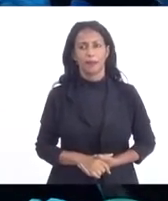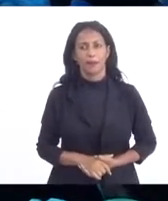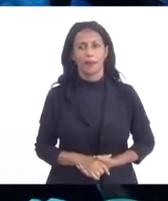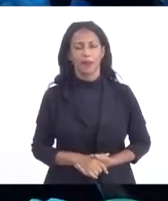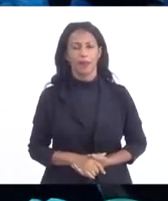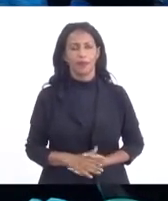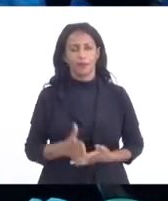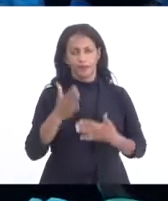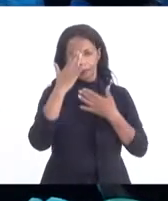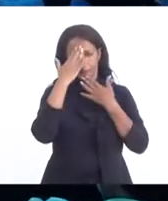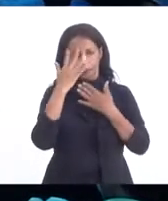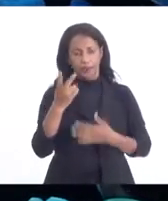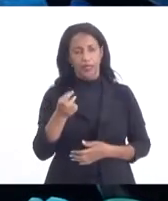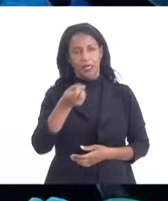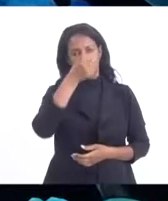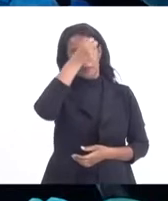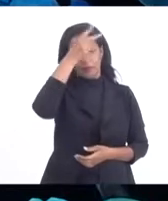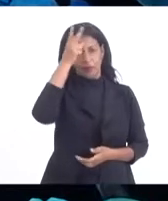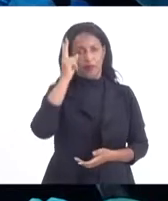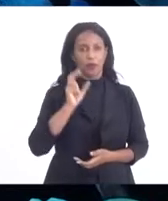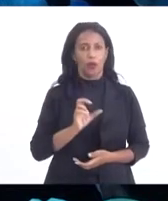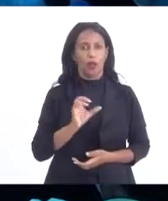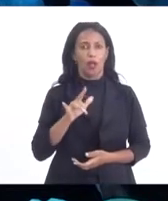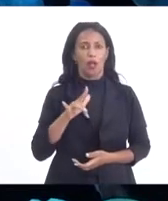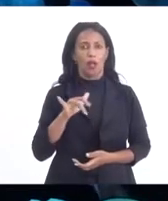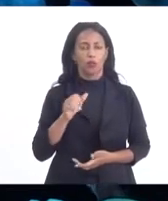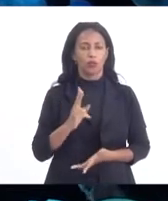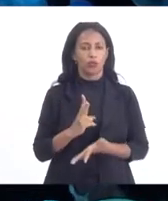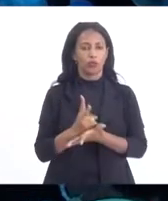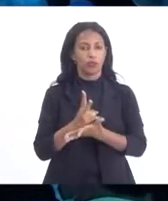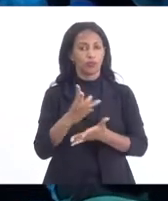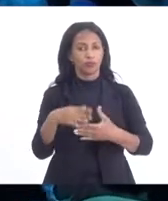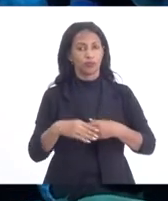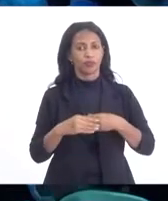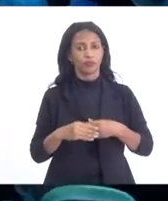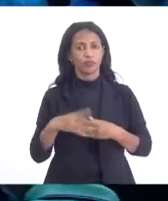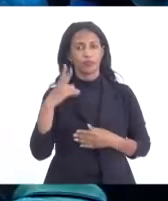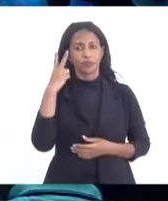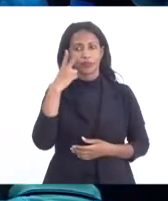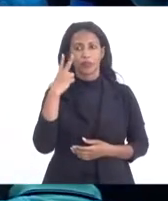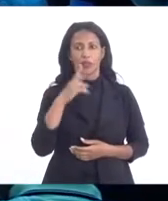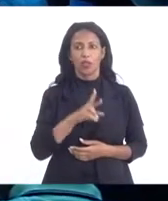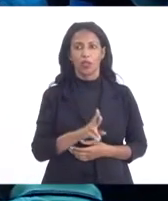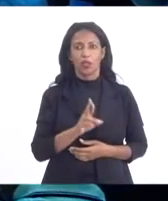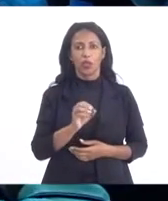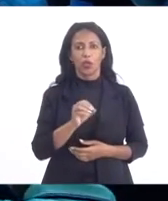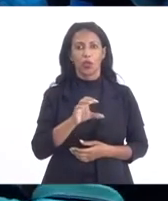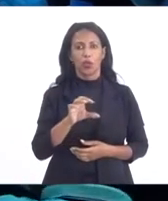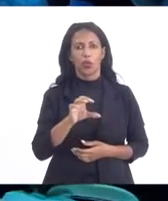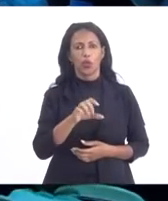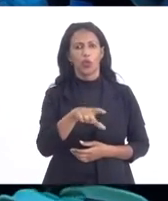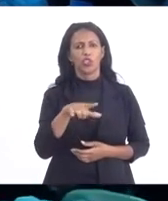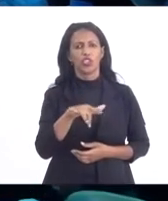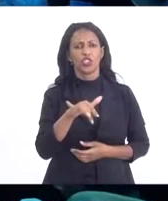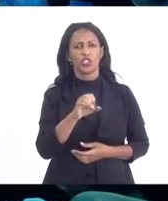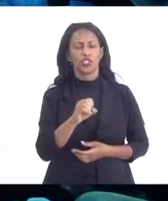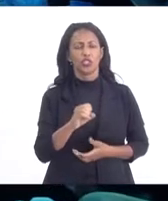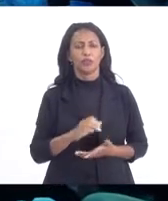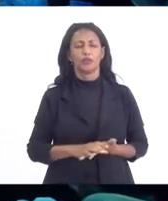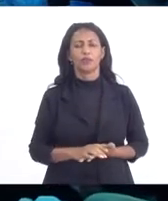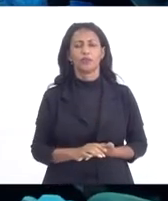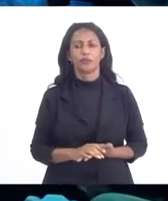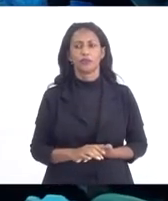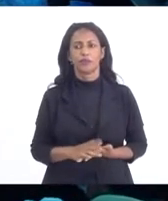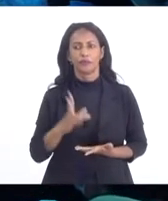Obrigado, prefeito Clovinho. Dando continuidade, quero saudar ainda o vereador Renato Roxinho, de São Francisco da Tabapuana. Quero